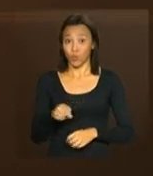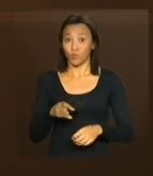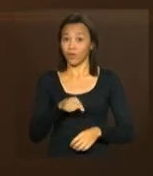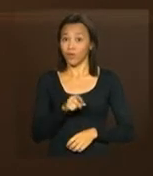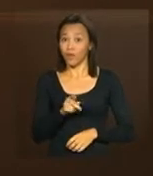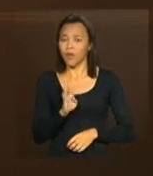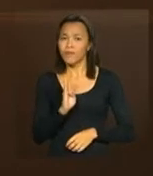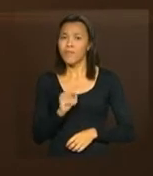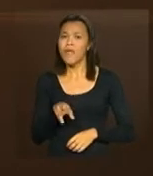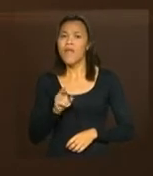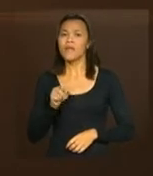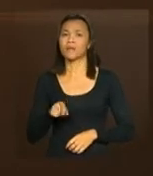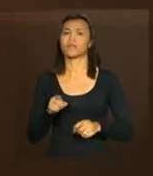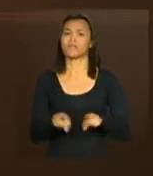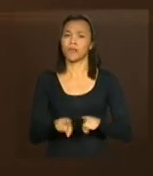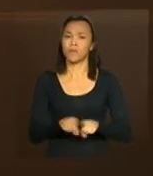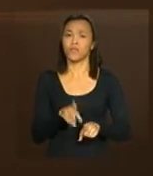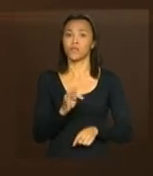youtube.com/tvnbr